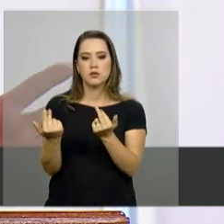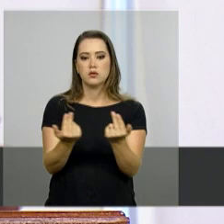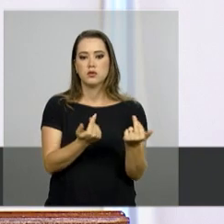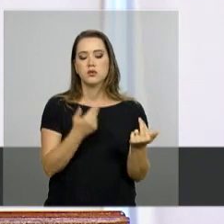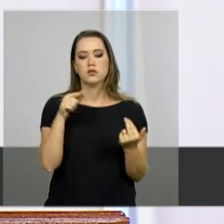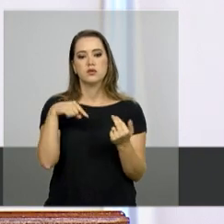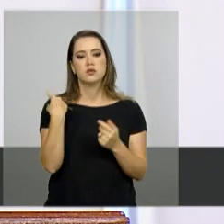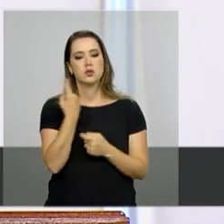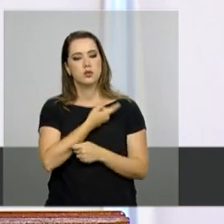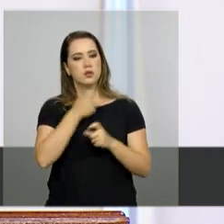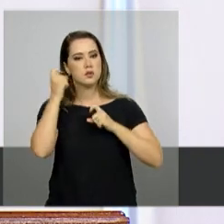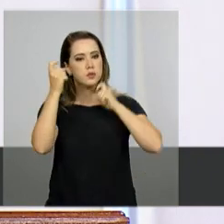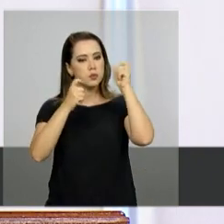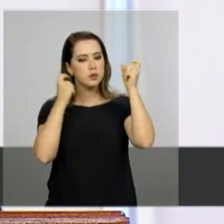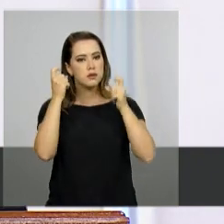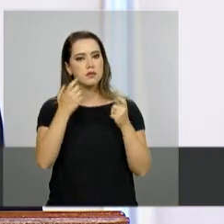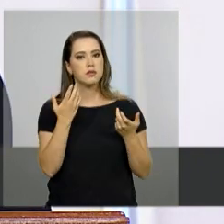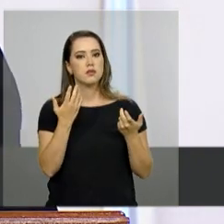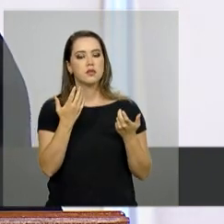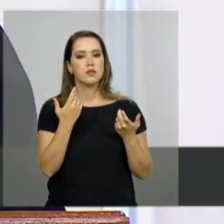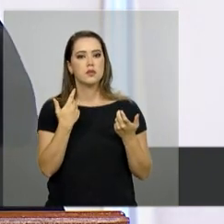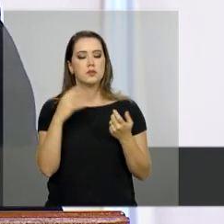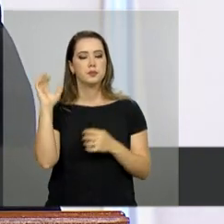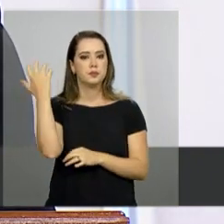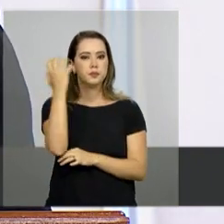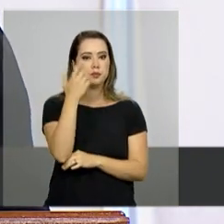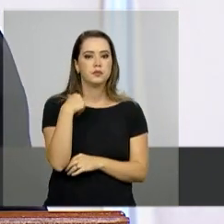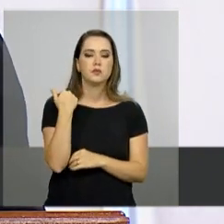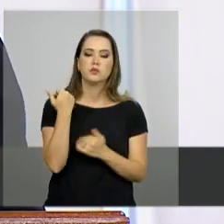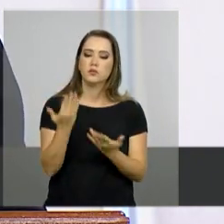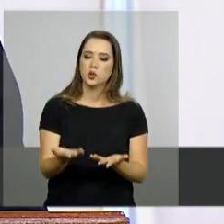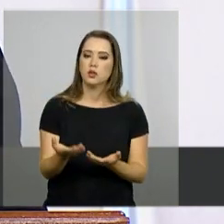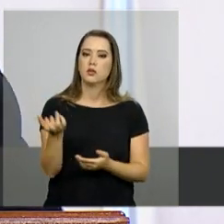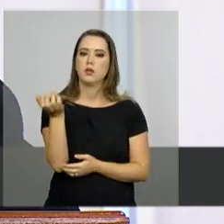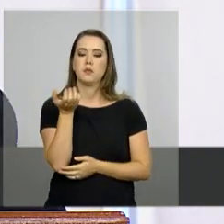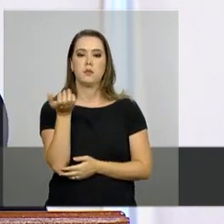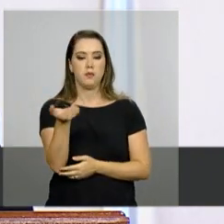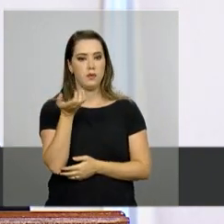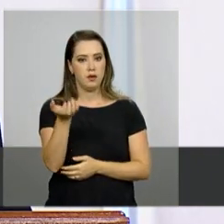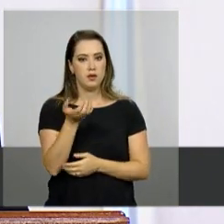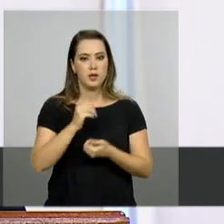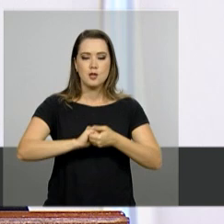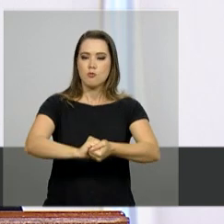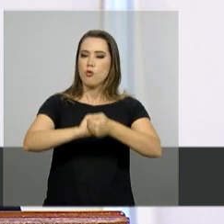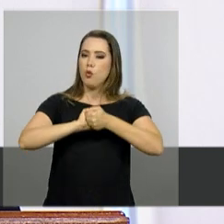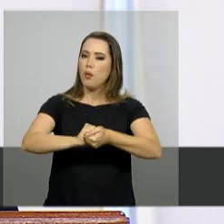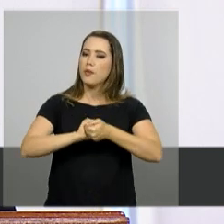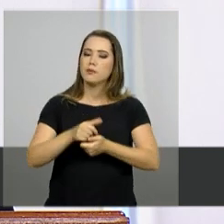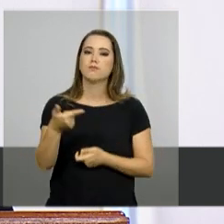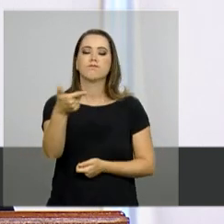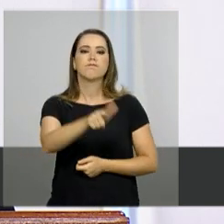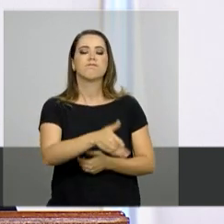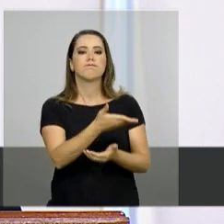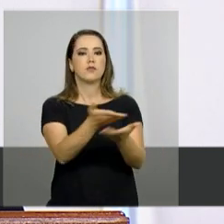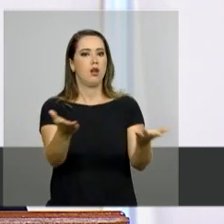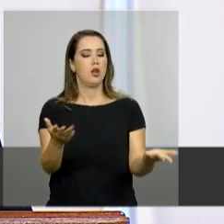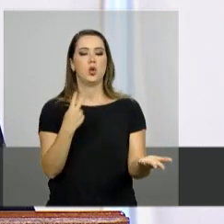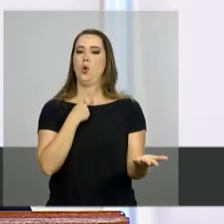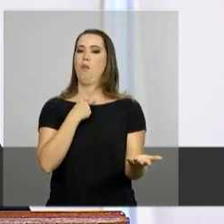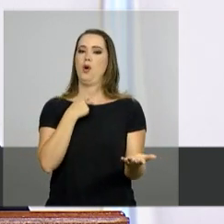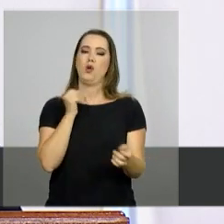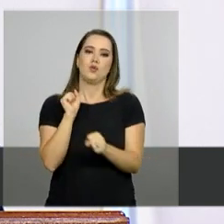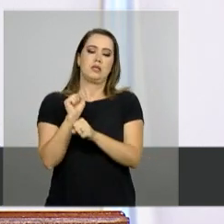das nossas preocupações ambientais então quero cumprimentá-los mais uma vez e não posso deixar